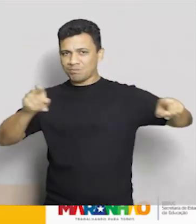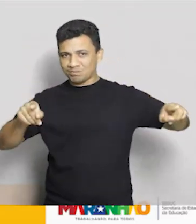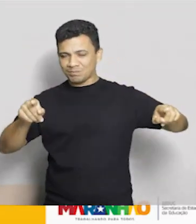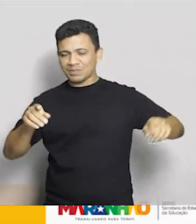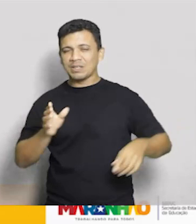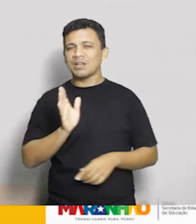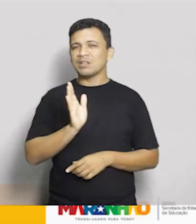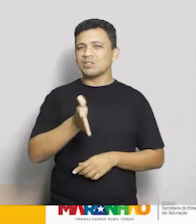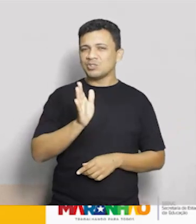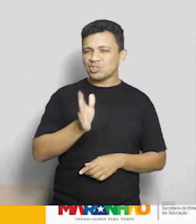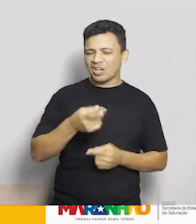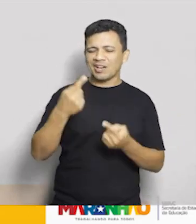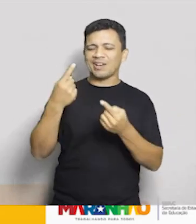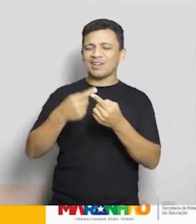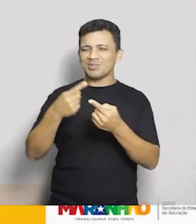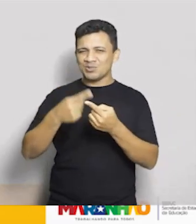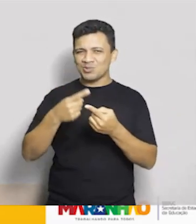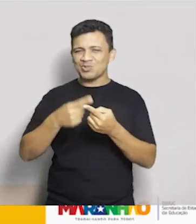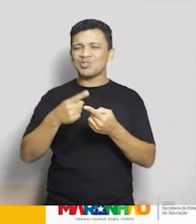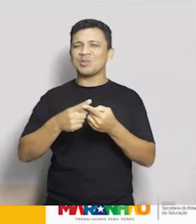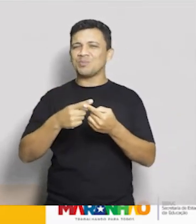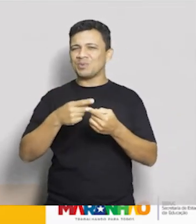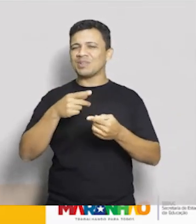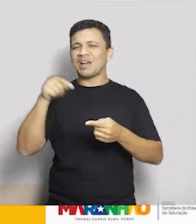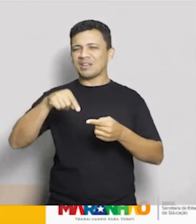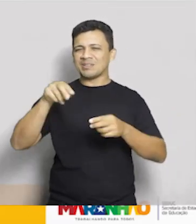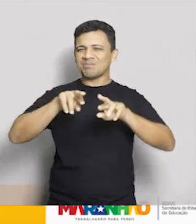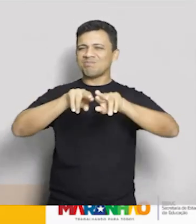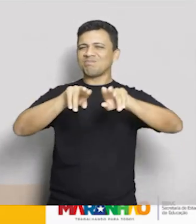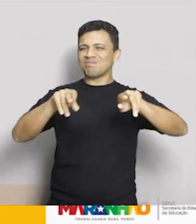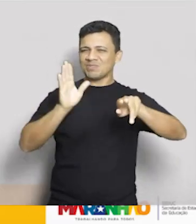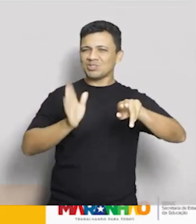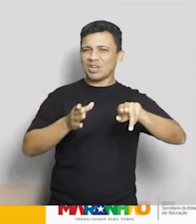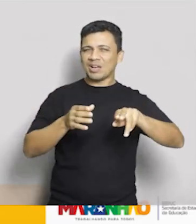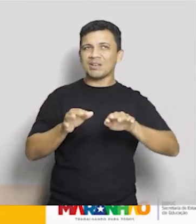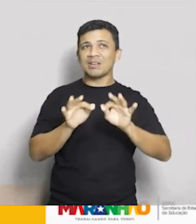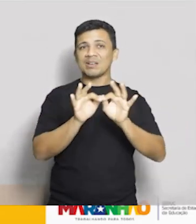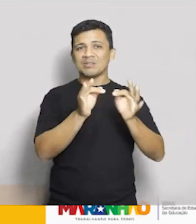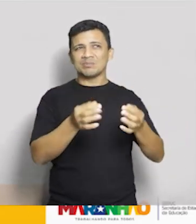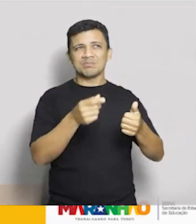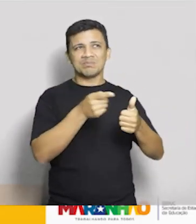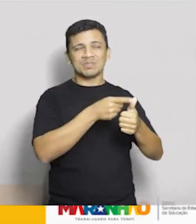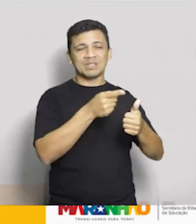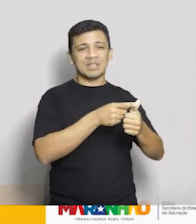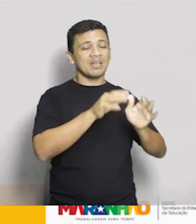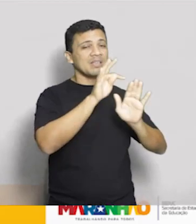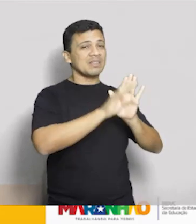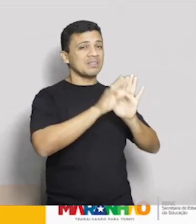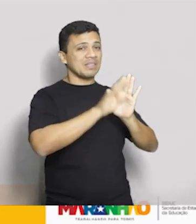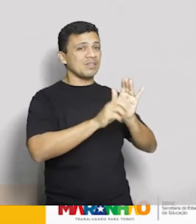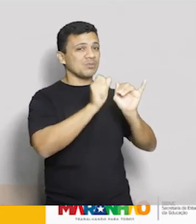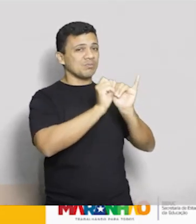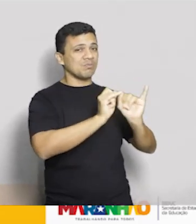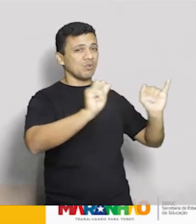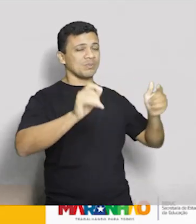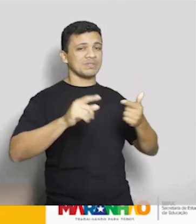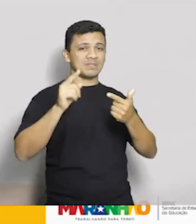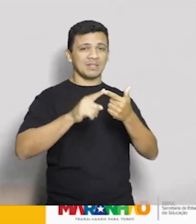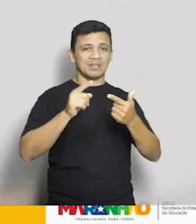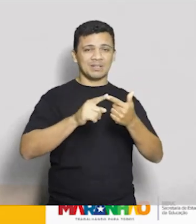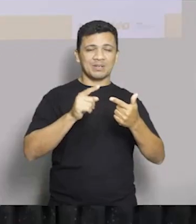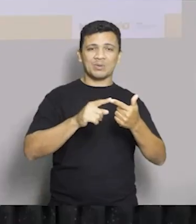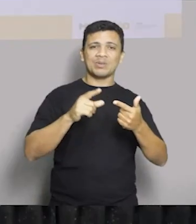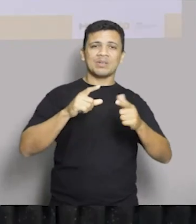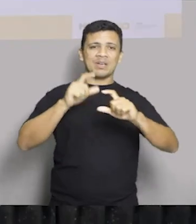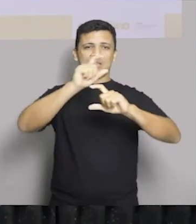já falamos de vários tipos de texto que são gêneros mais comuns por exemplo os textos informativos as tirinhas